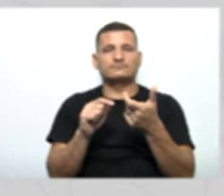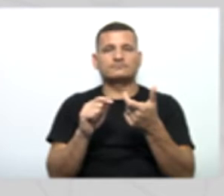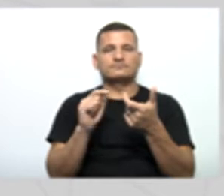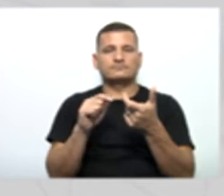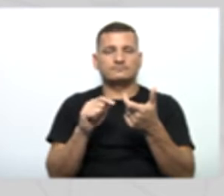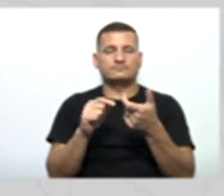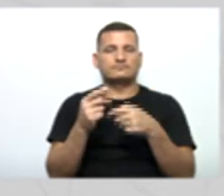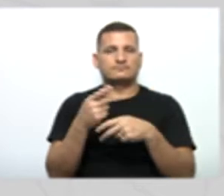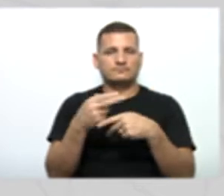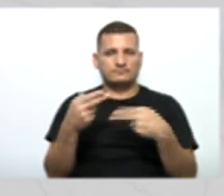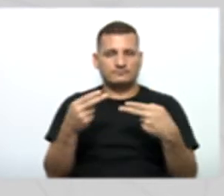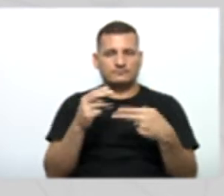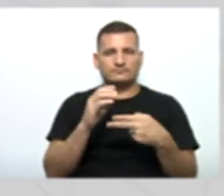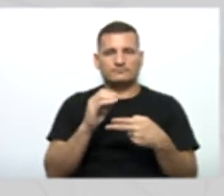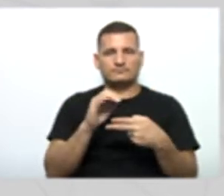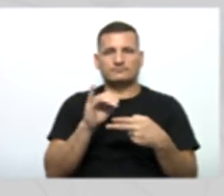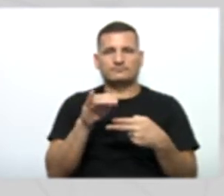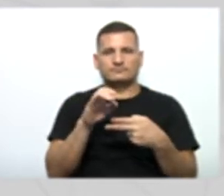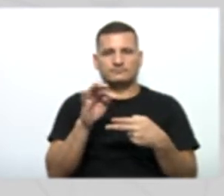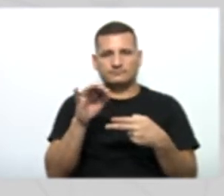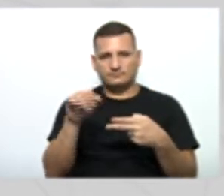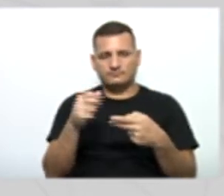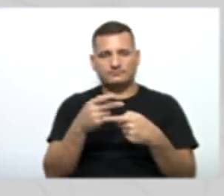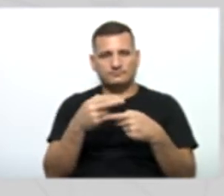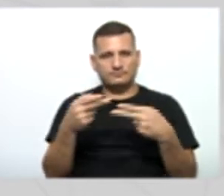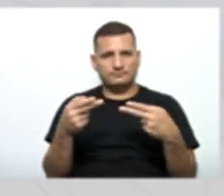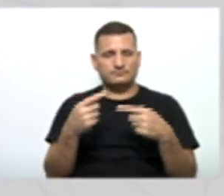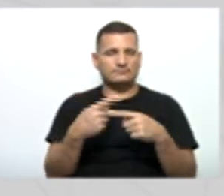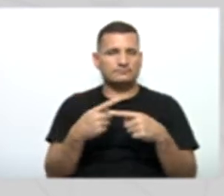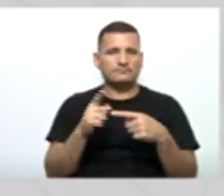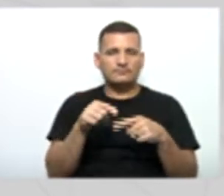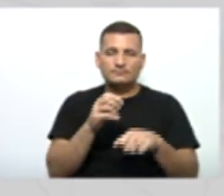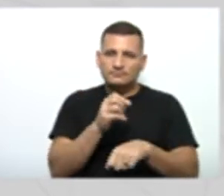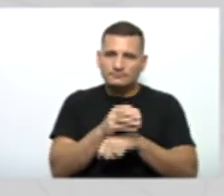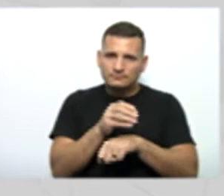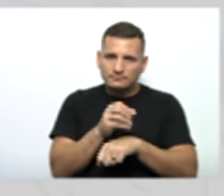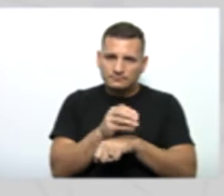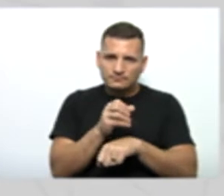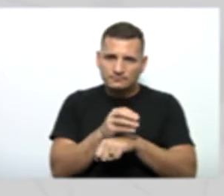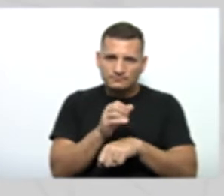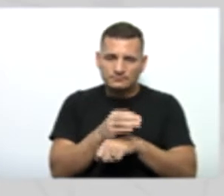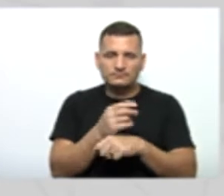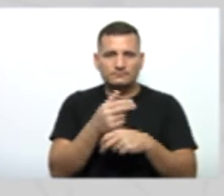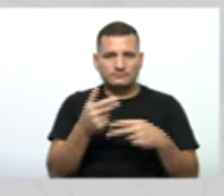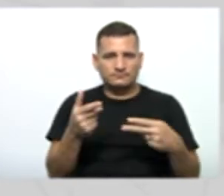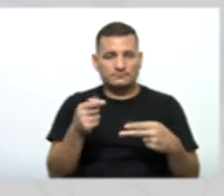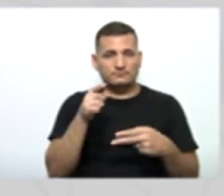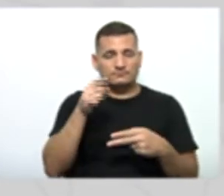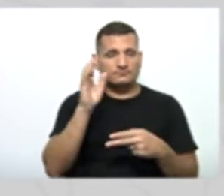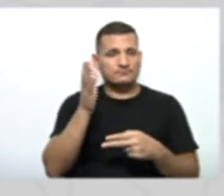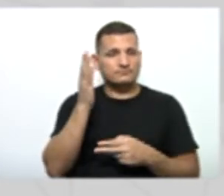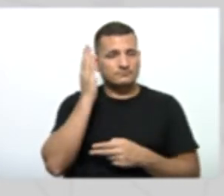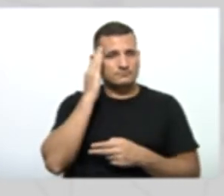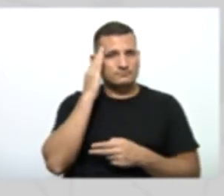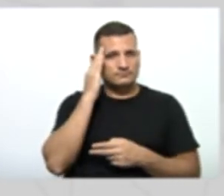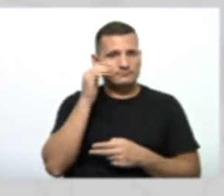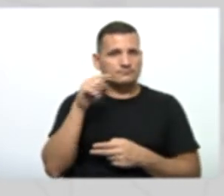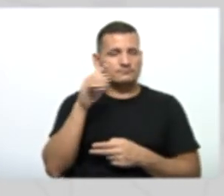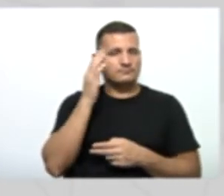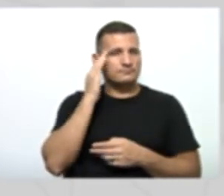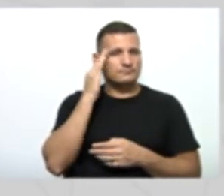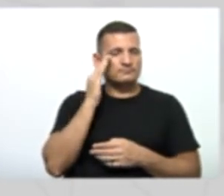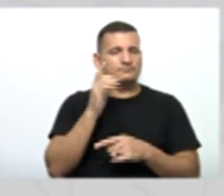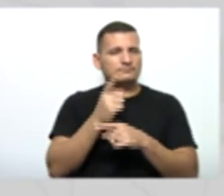objetos. É isso aí, ó. Então, ela não é orientada a objeto, vocês já sabem que... aliás, vocês já sabem identificar